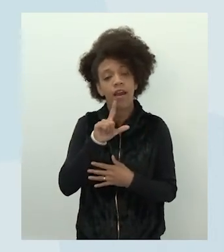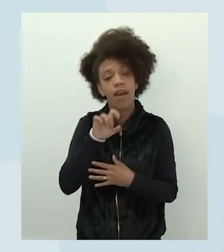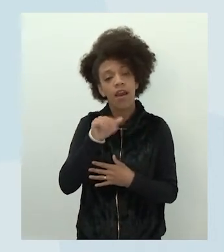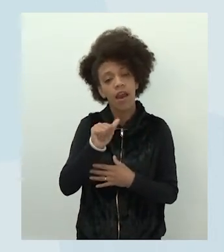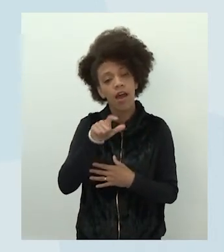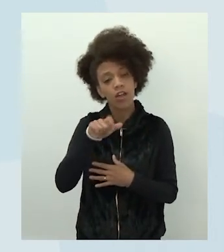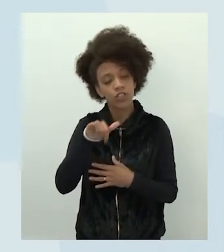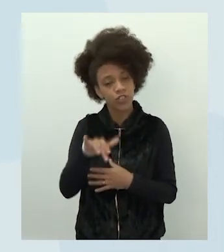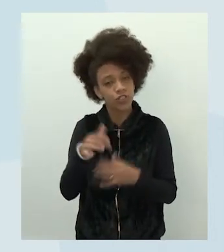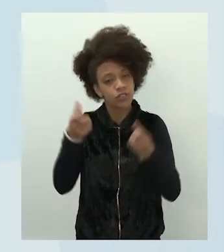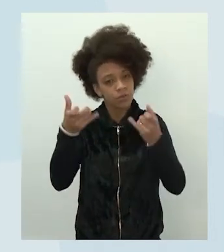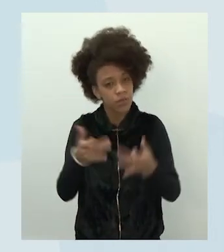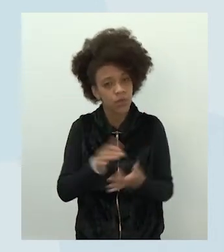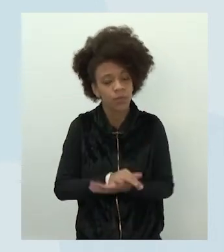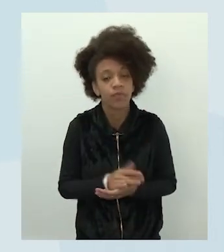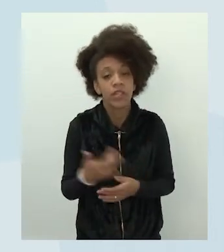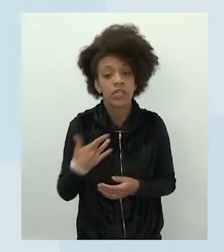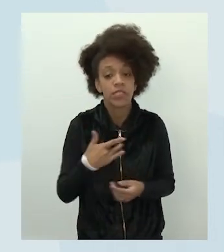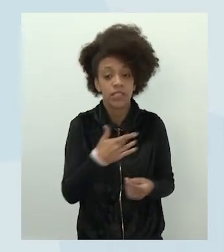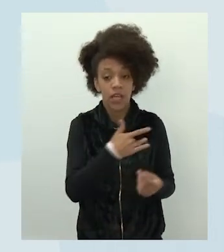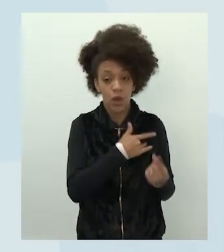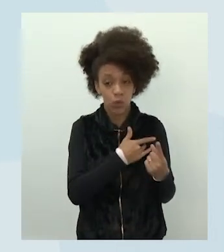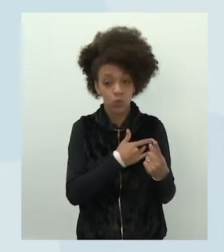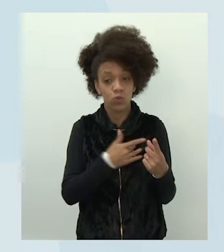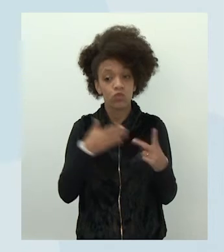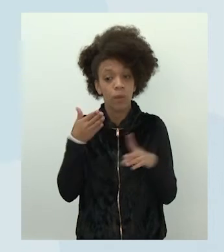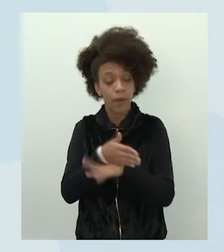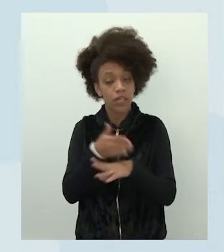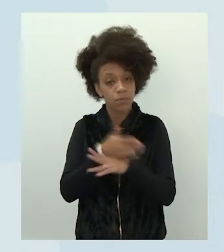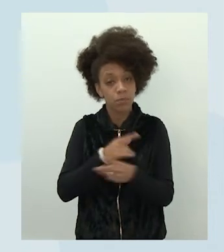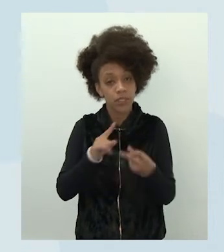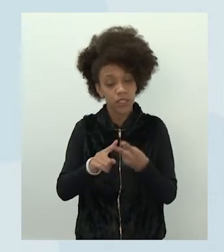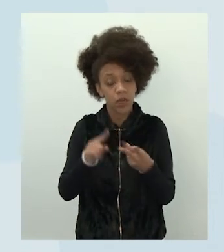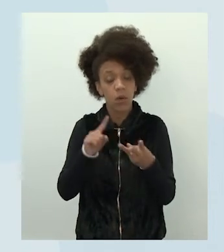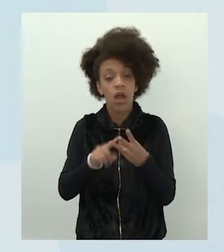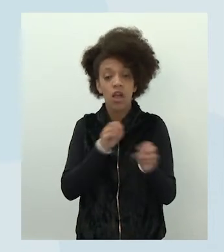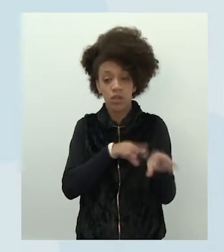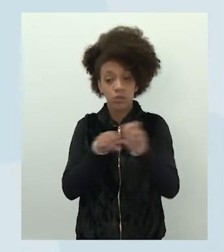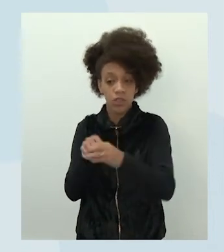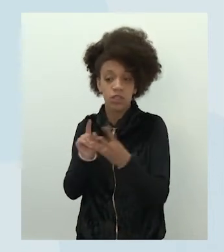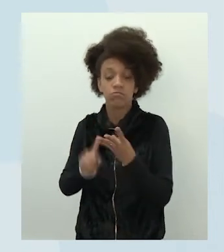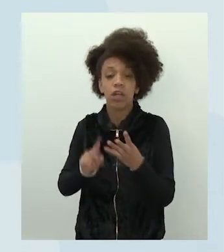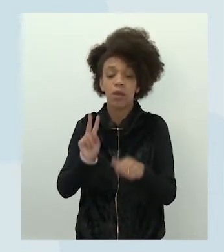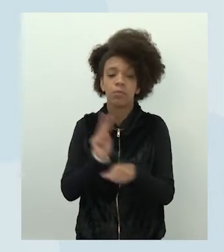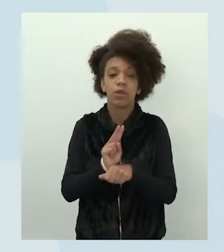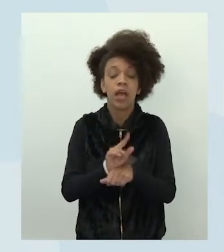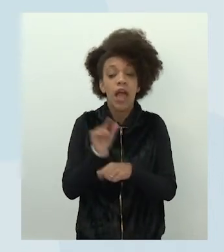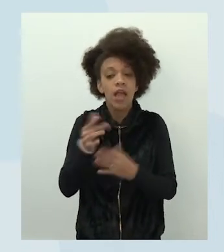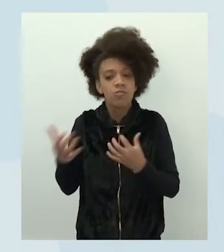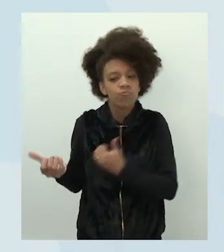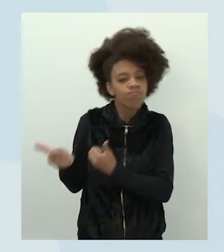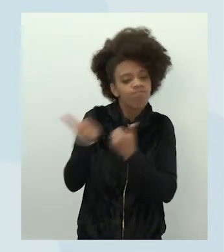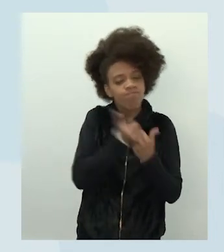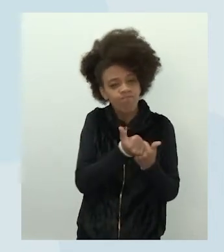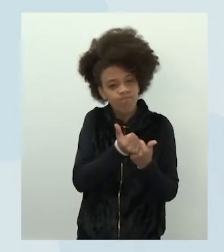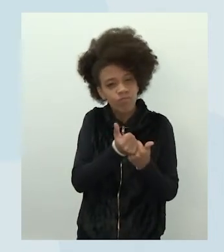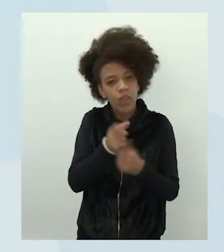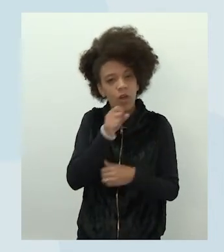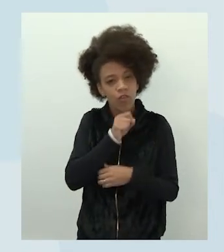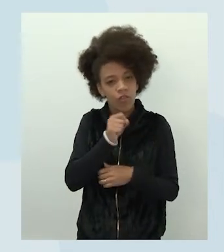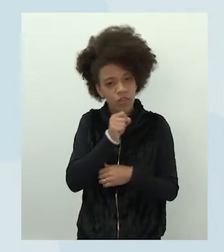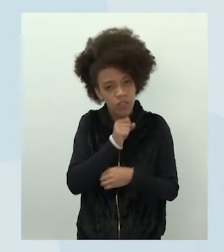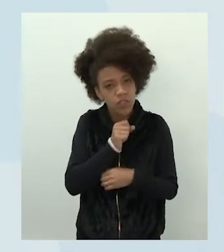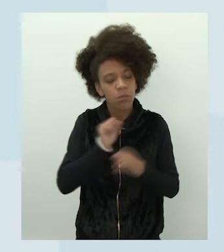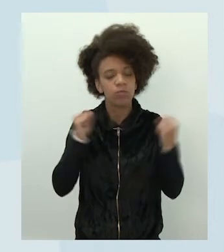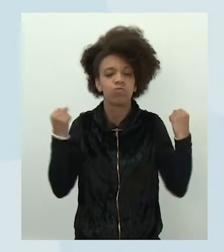saúde, participação, educação e proteção. É isso que sustenta o envelhecimento